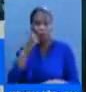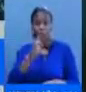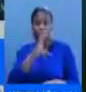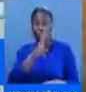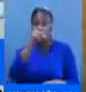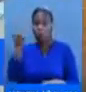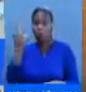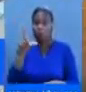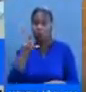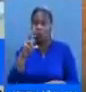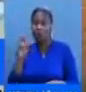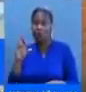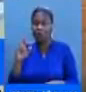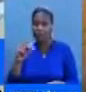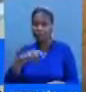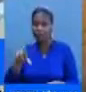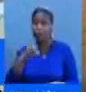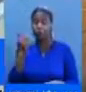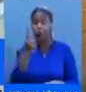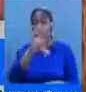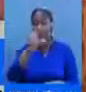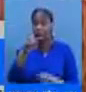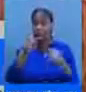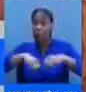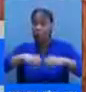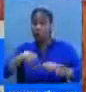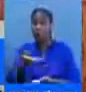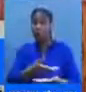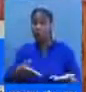João Lourenço, e os dois países vão assinar um acordo de cooperação no domínio da administração autárquica.